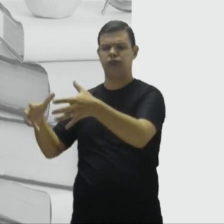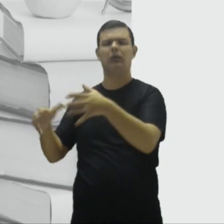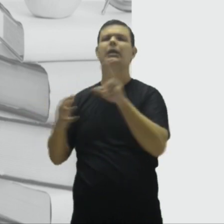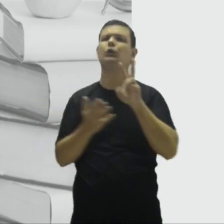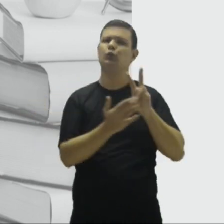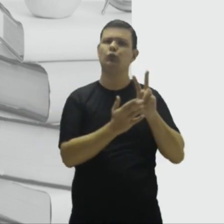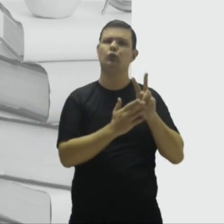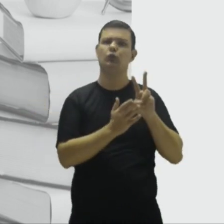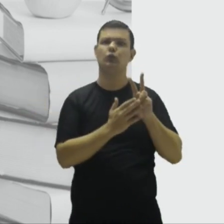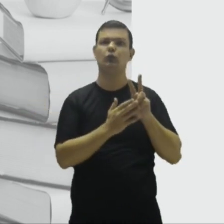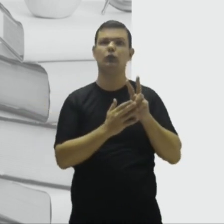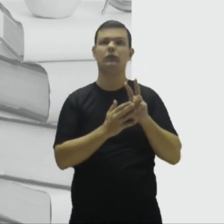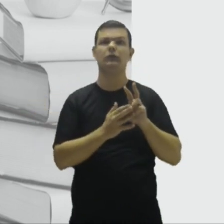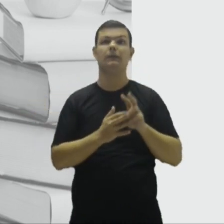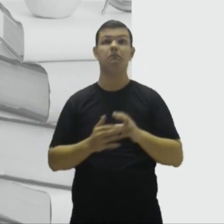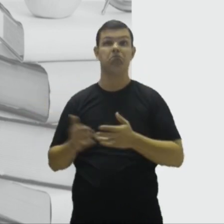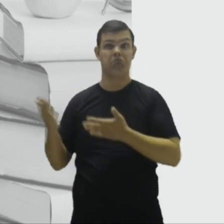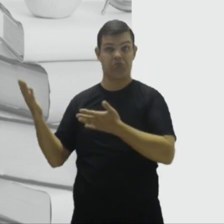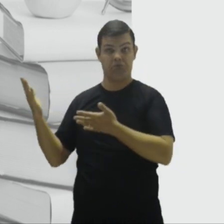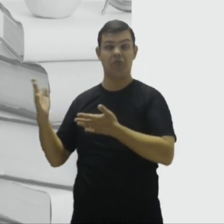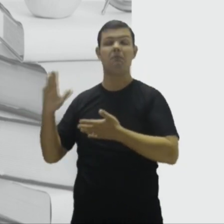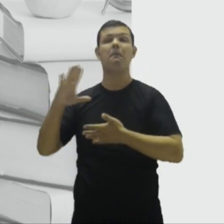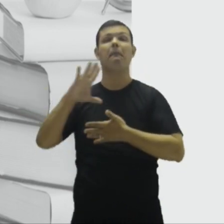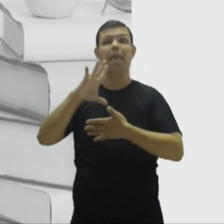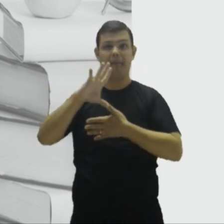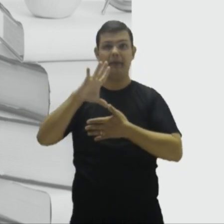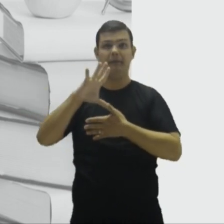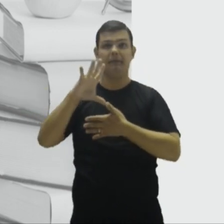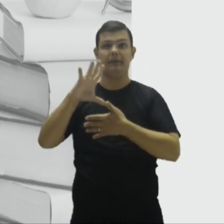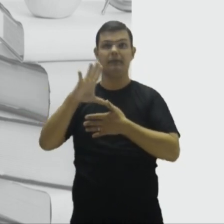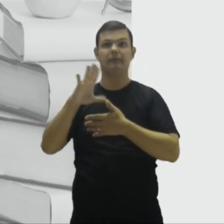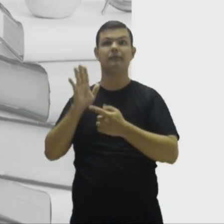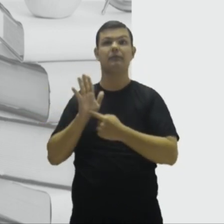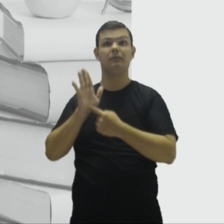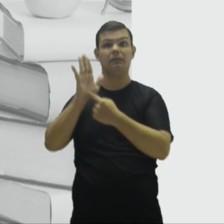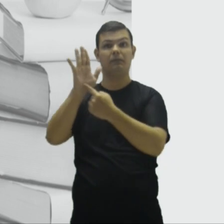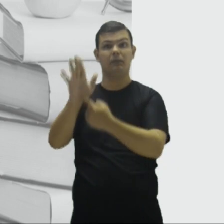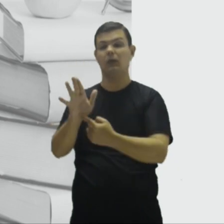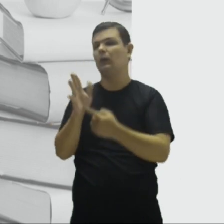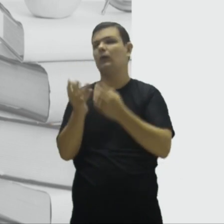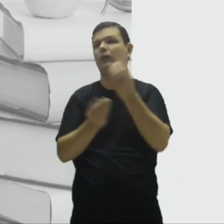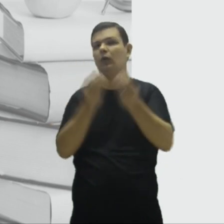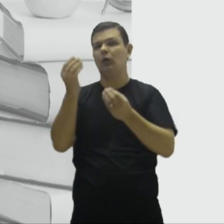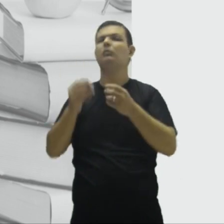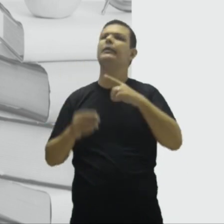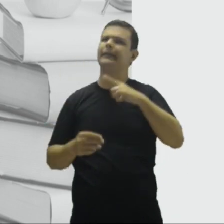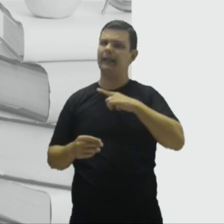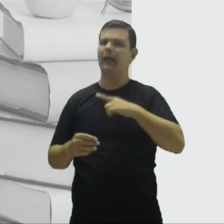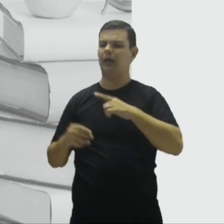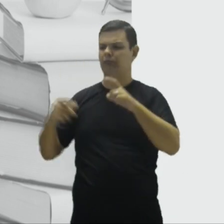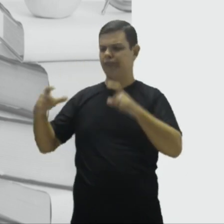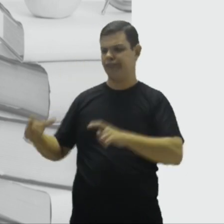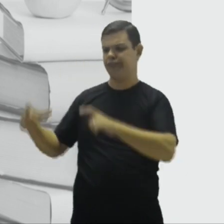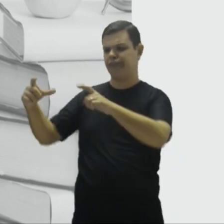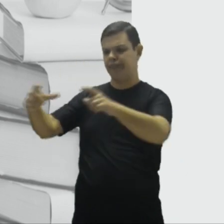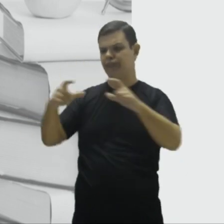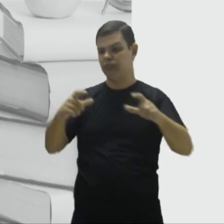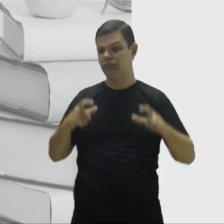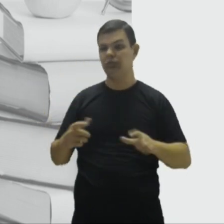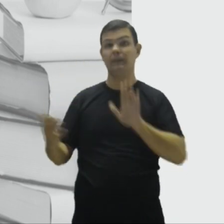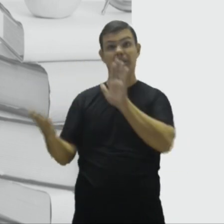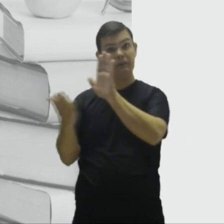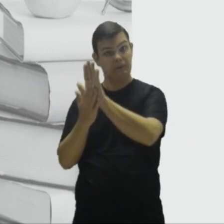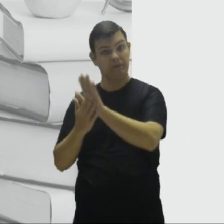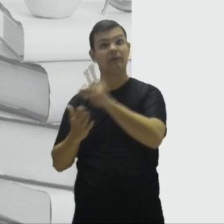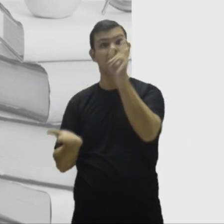ok? Então esse mapa demonstra como nós temos terras regularizadas como terras